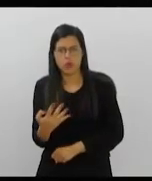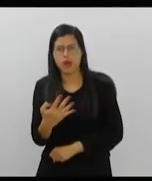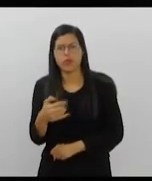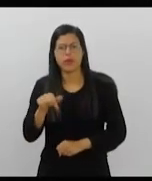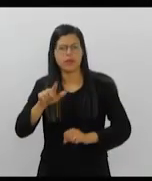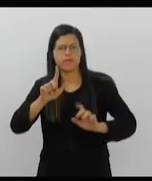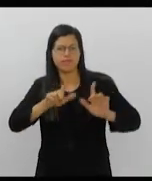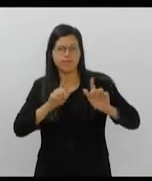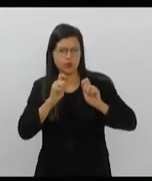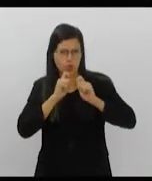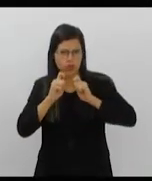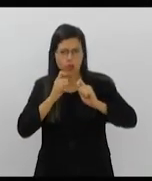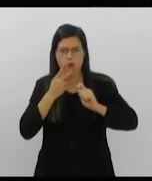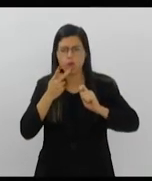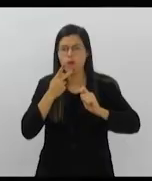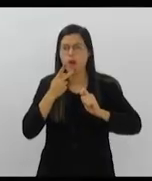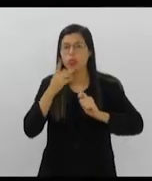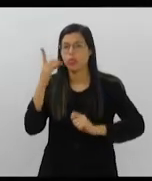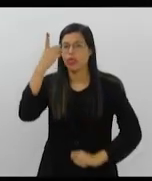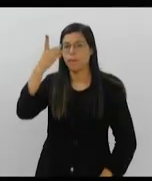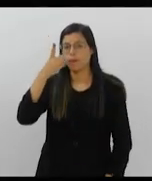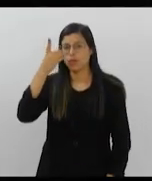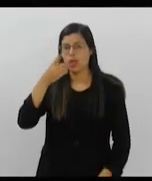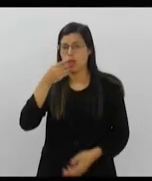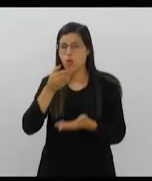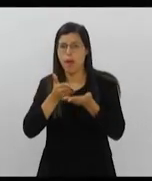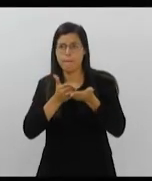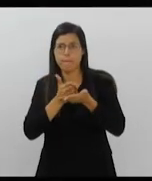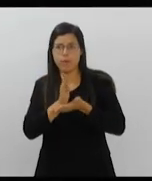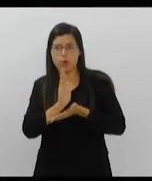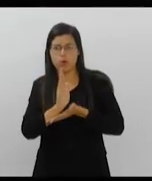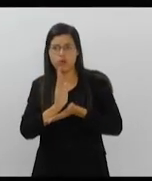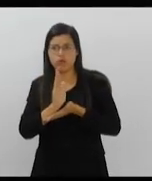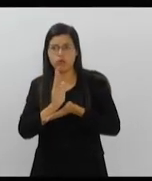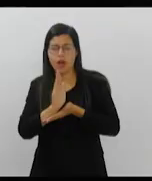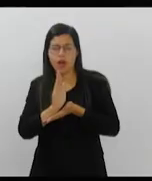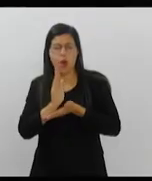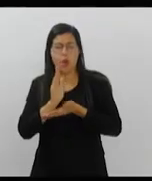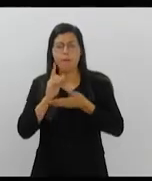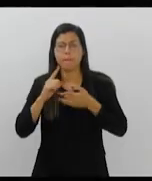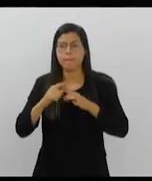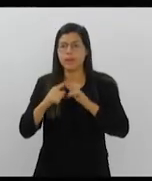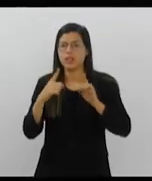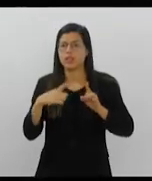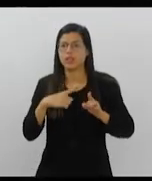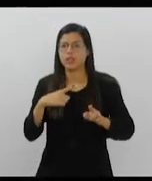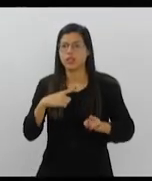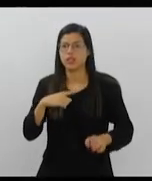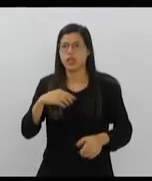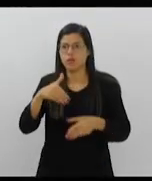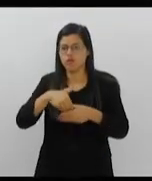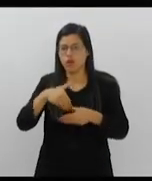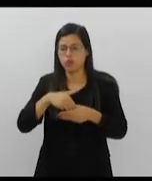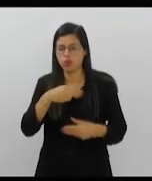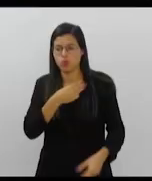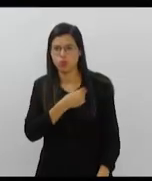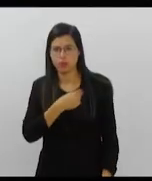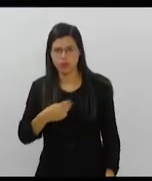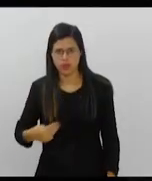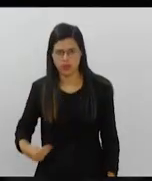deputados aprovaram, mesmo com o voto do ministro Flávio Dino,